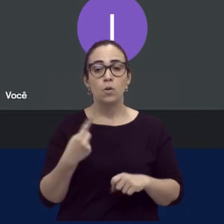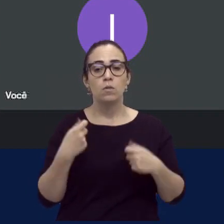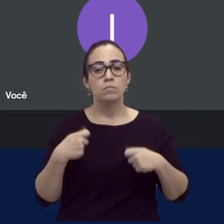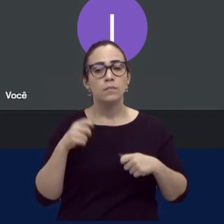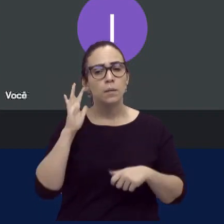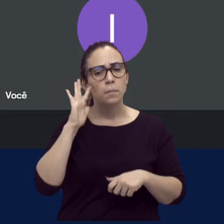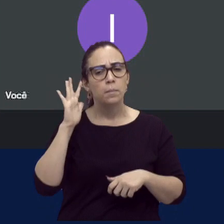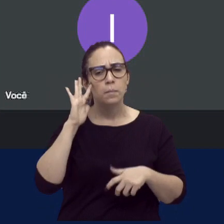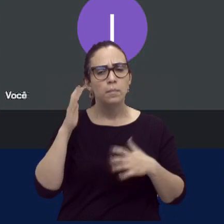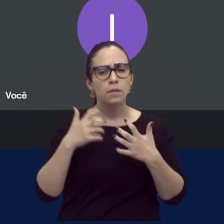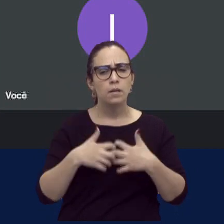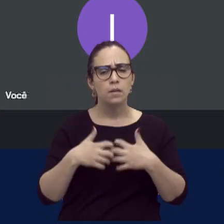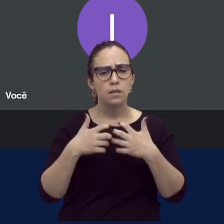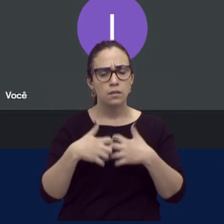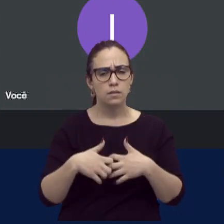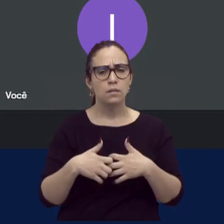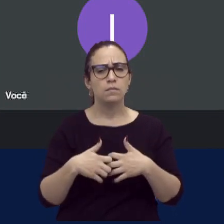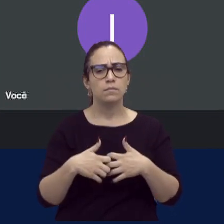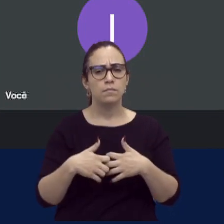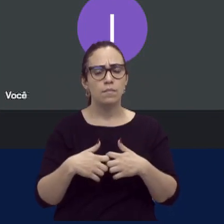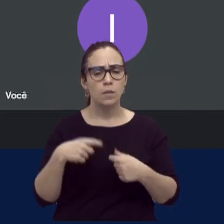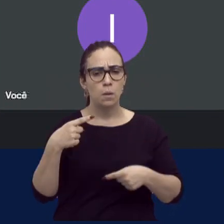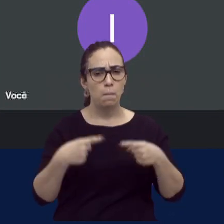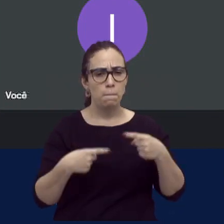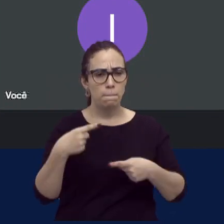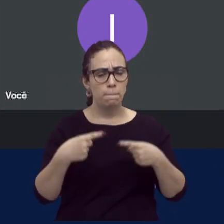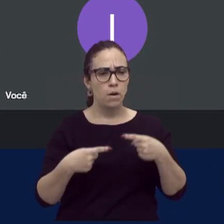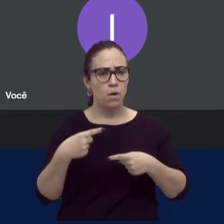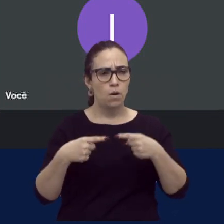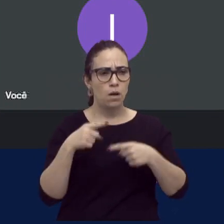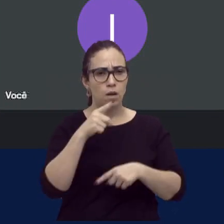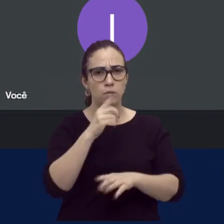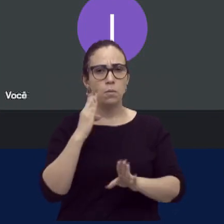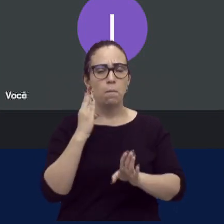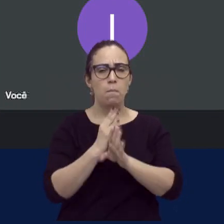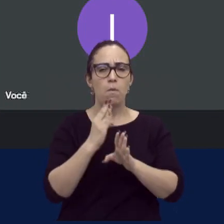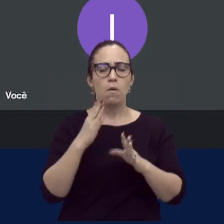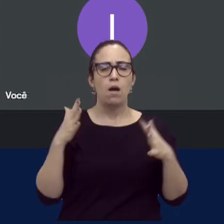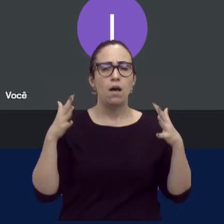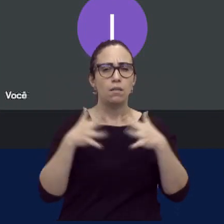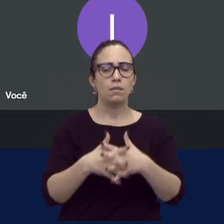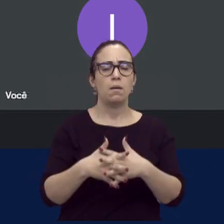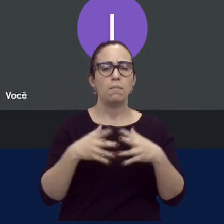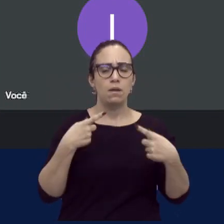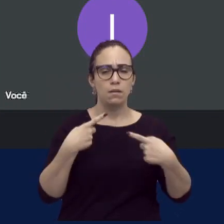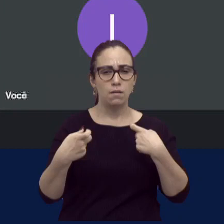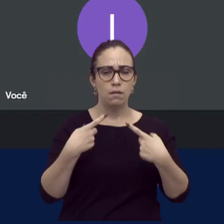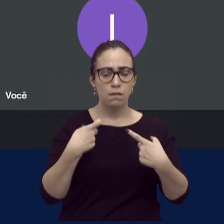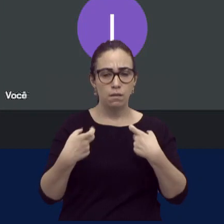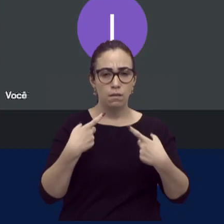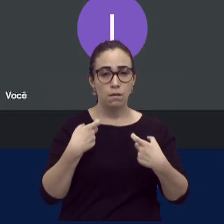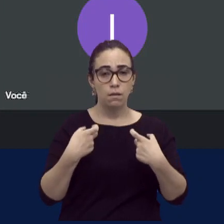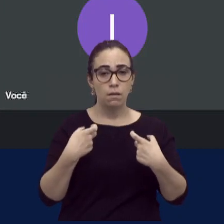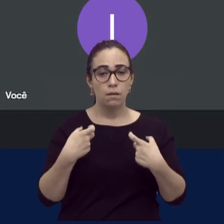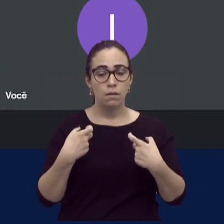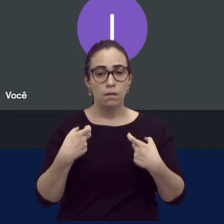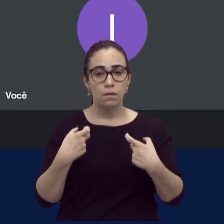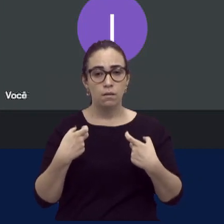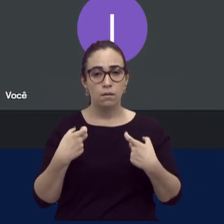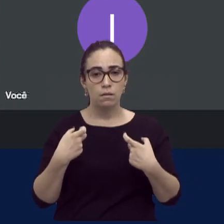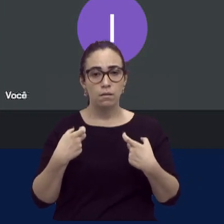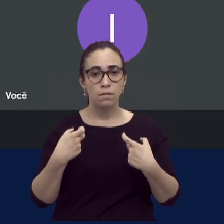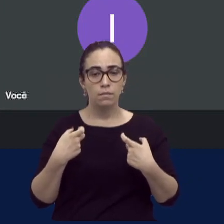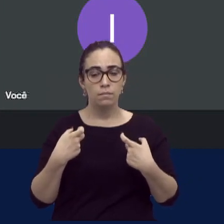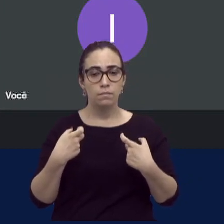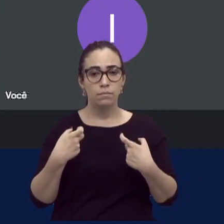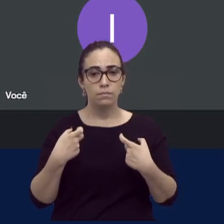pensar o contrário, né? Colocar que a política, talvez, seja a guerra por outros meios, mas não com esse sentido de